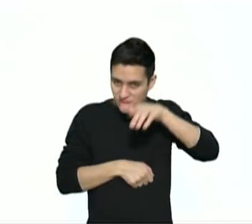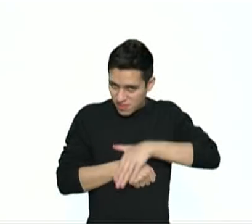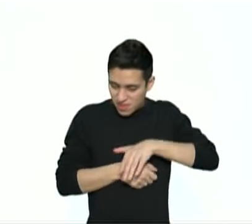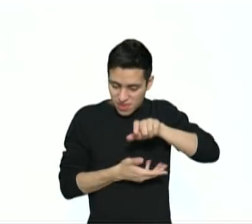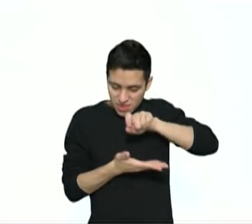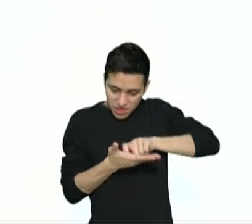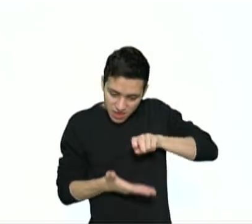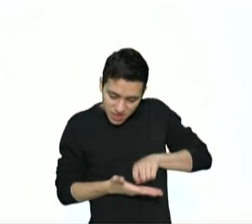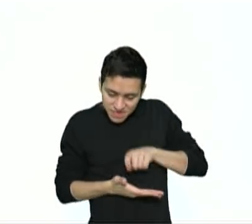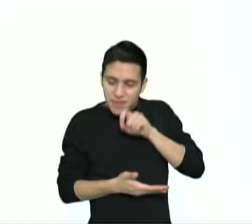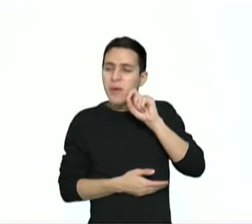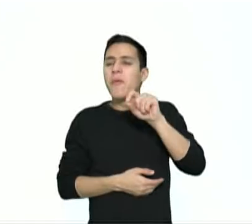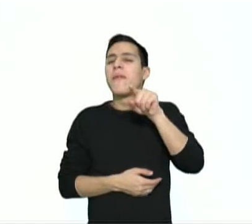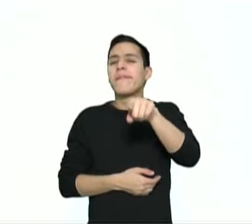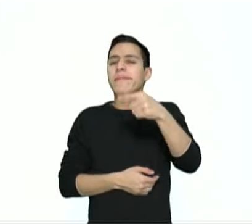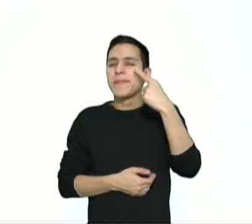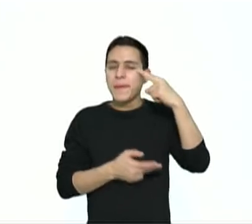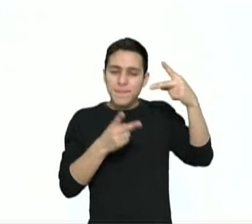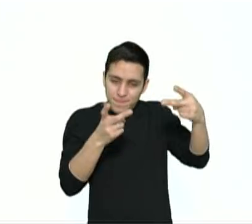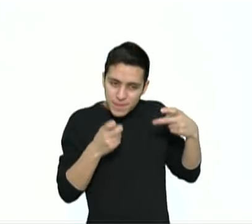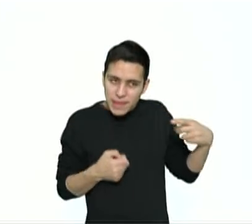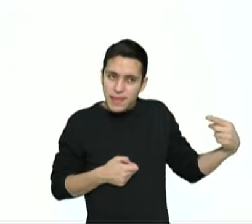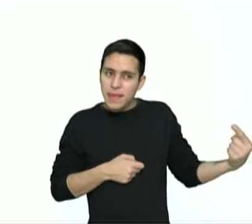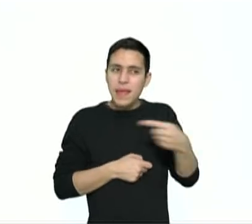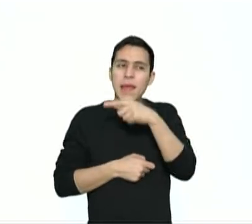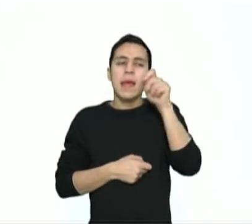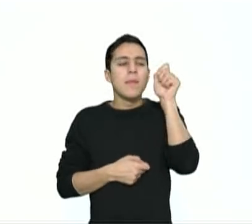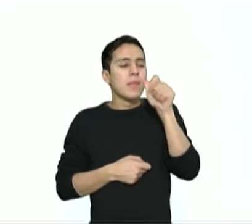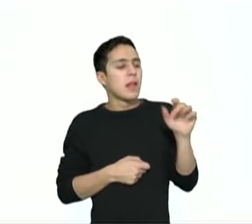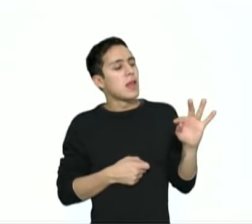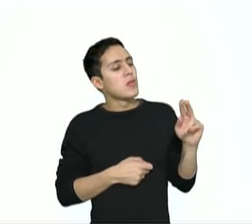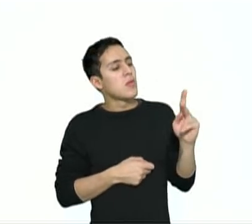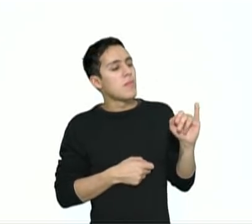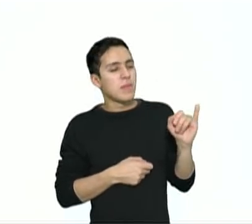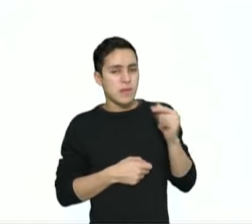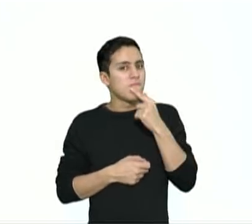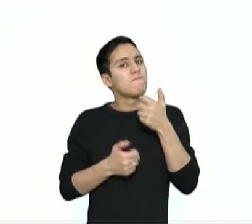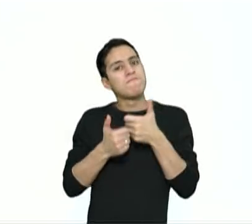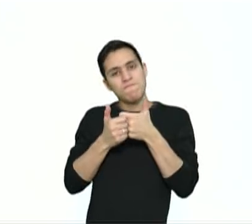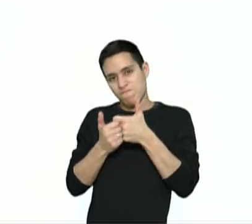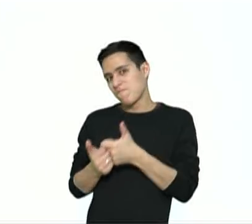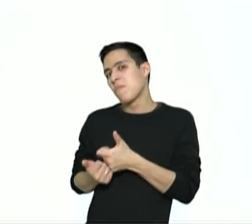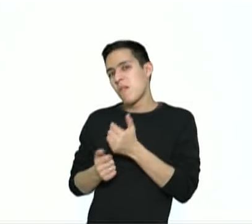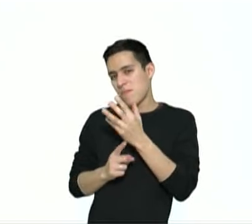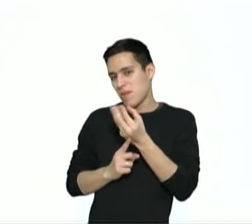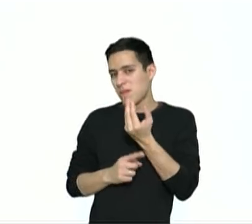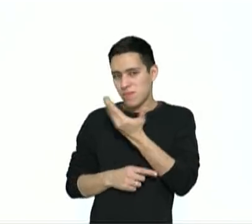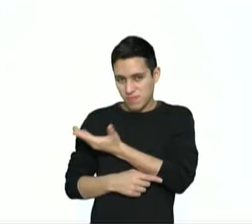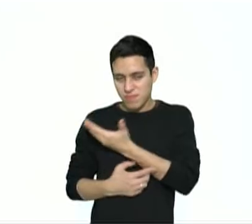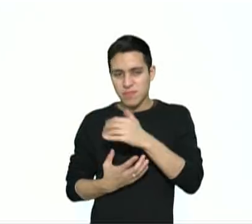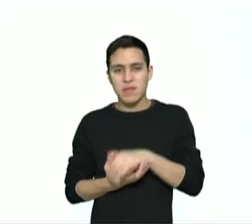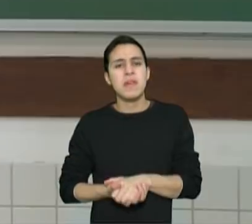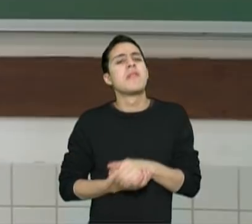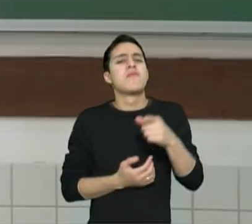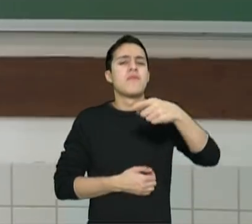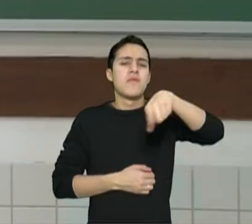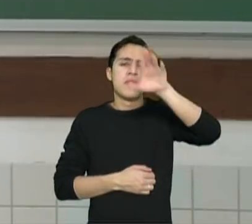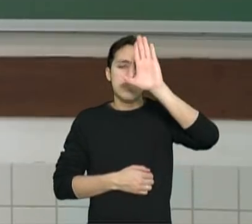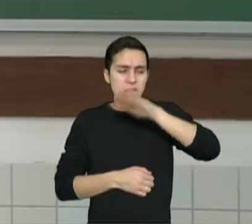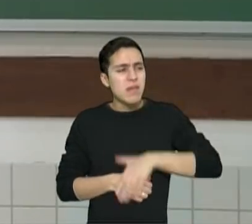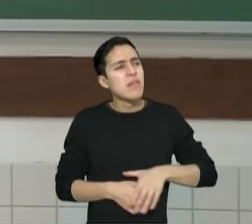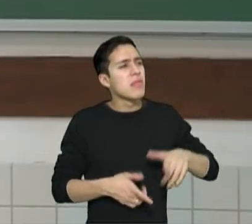escreva o que você percebe nessa obra Mulher Tupi, de Alberto Eckhout. Então, observe o máximo